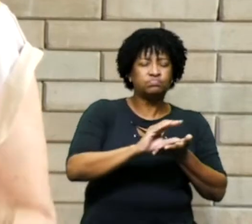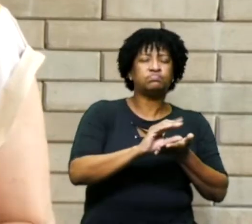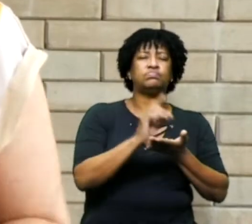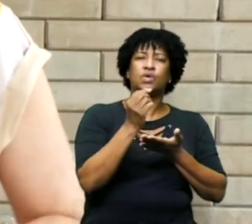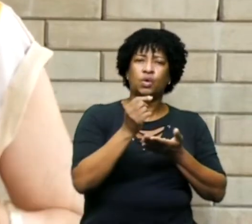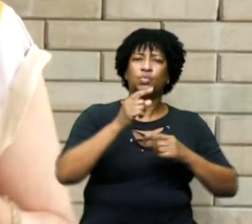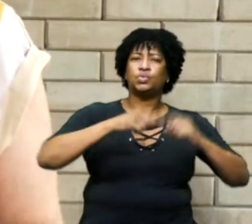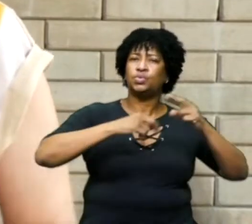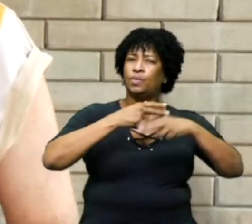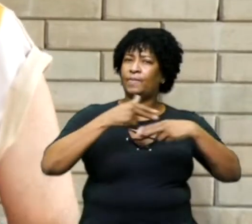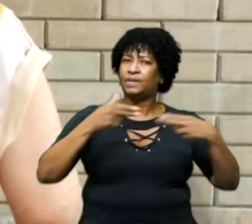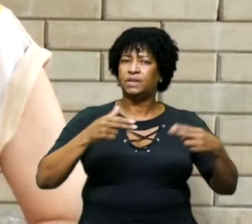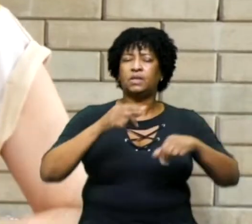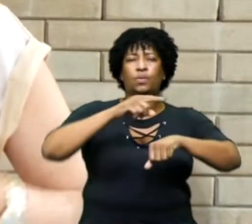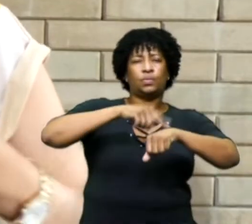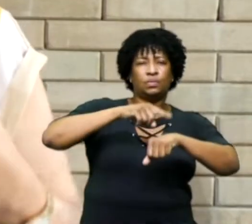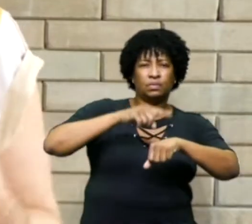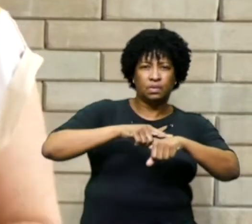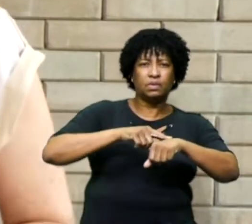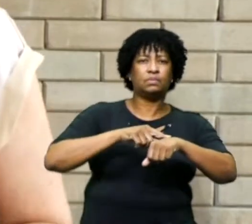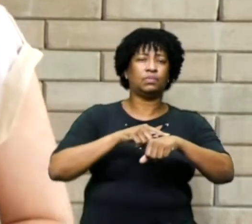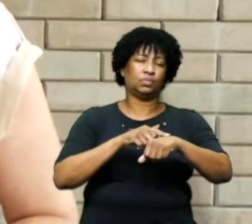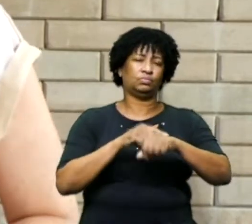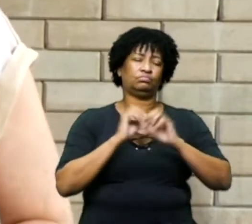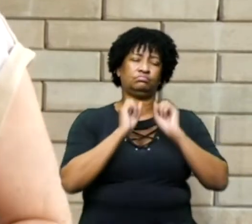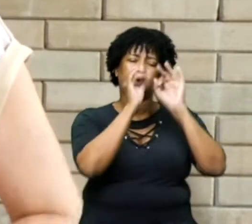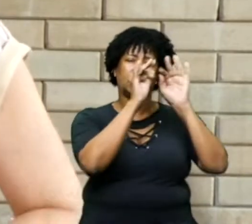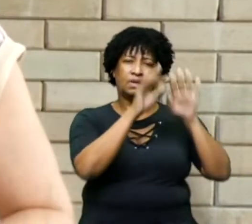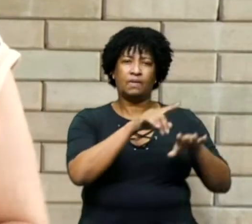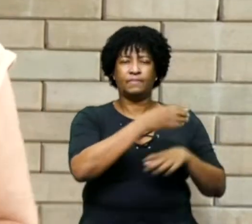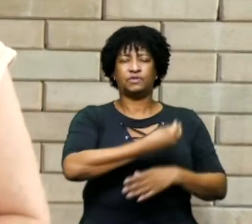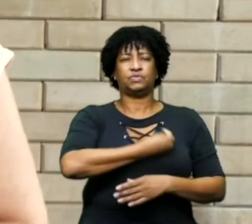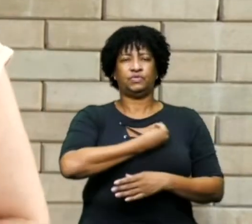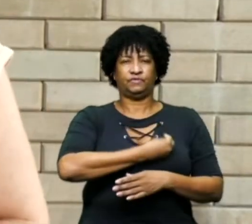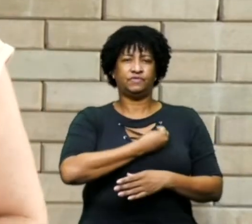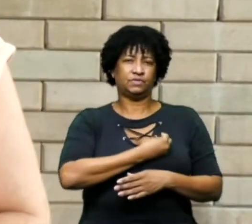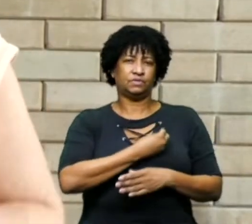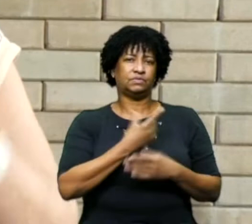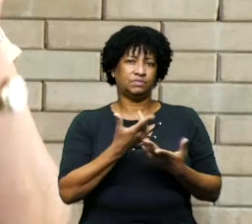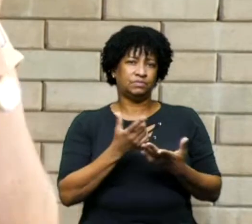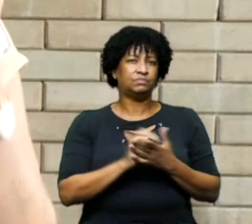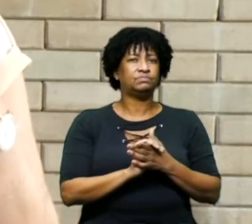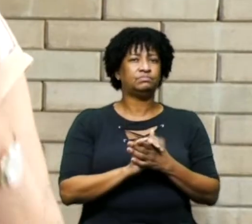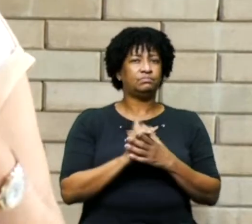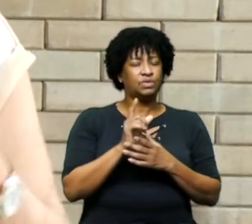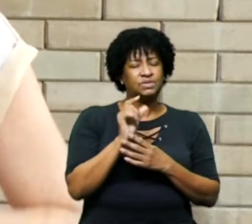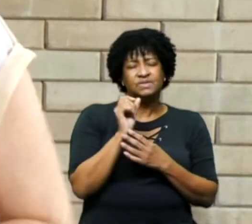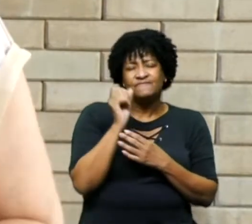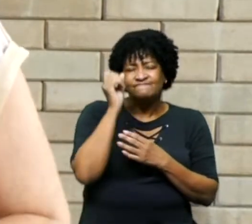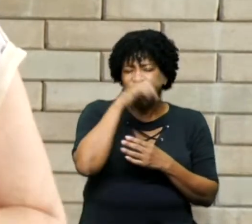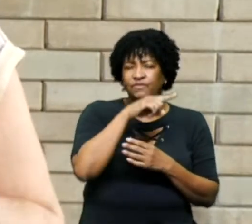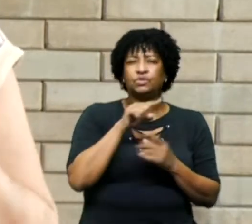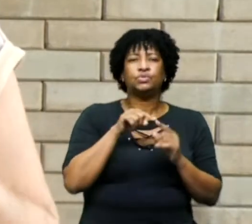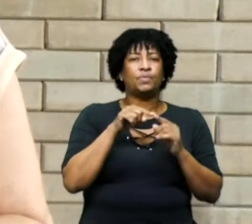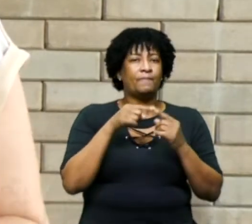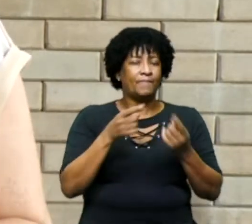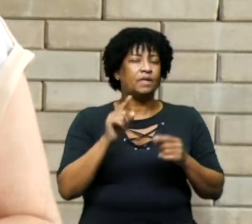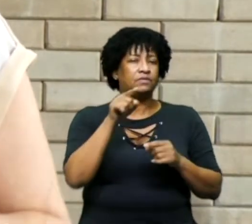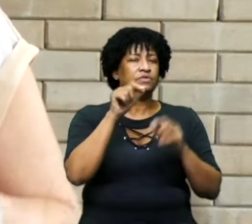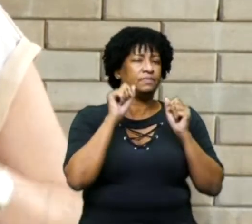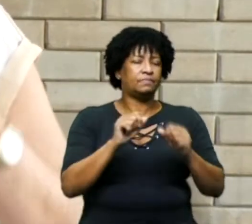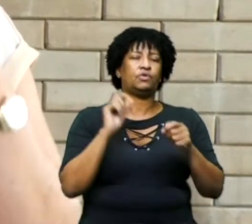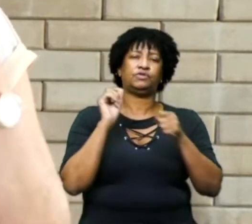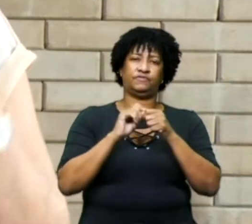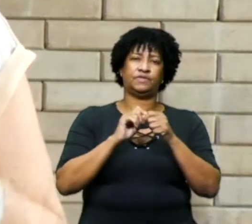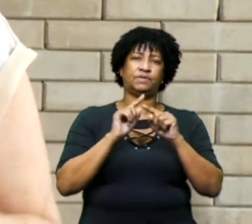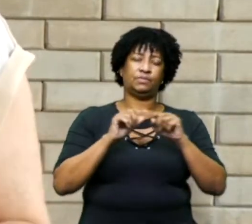camisa e vamos investir os nossos recursos somos investir nosso tempo em abençoar vidas ainda que seja uma gotinha no oceano Mas